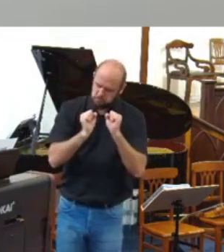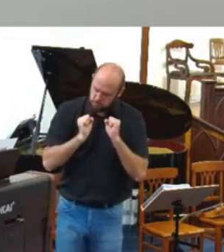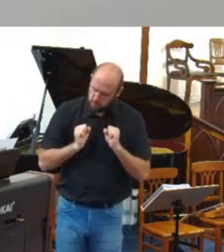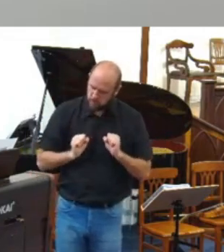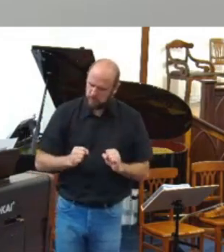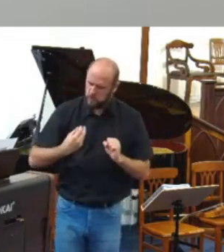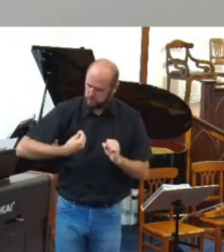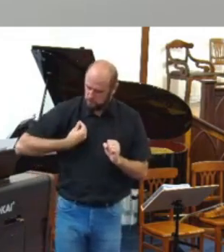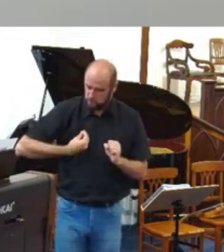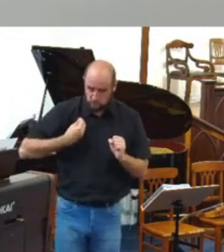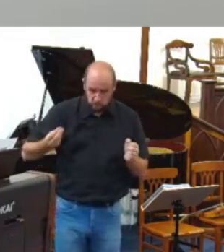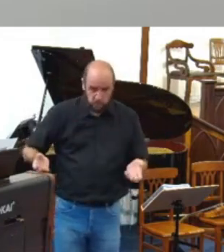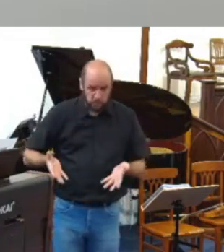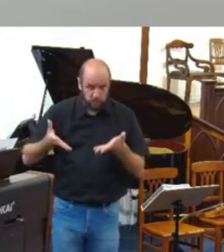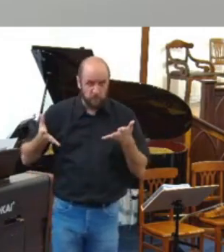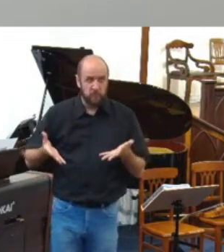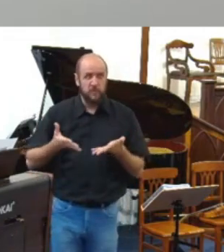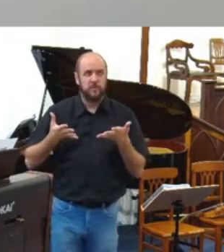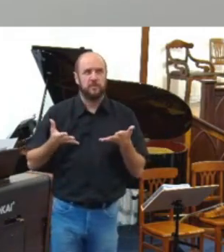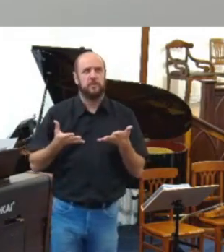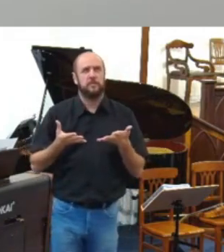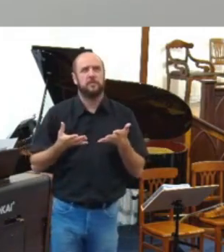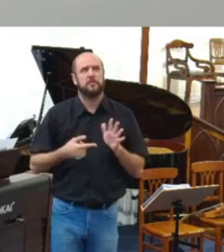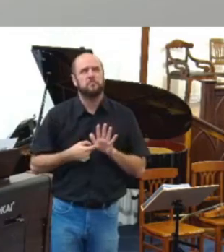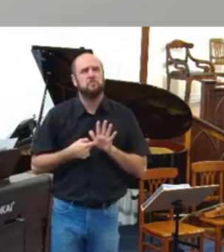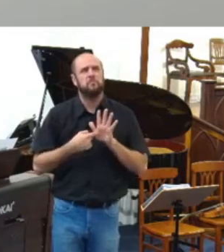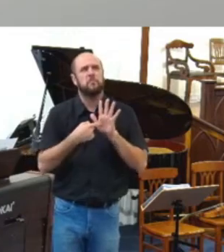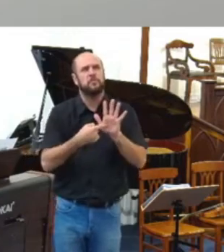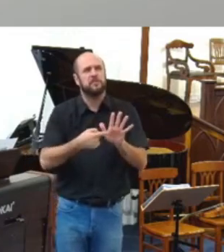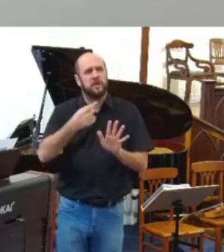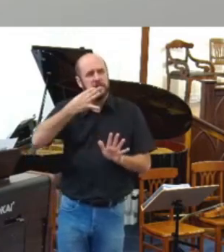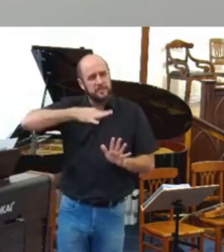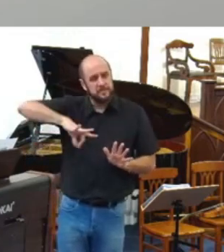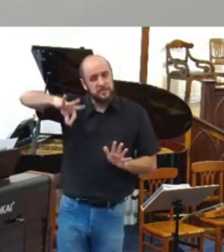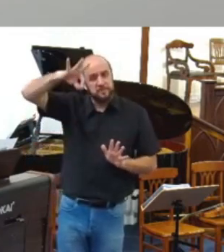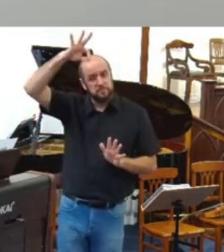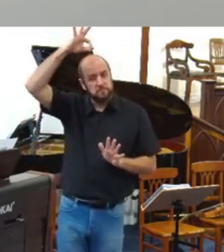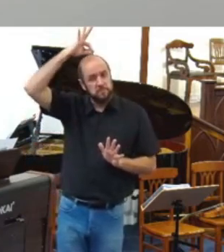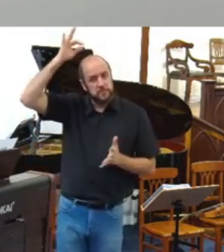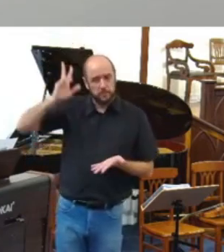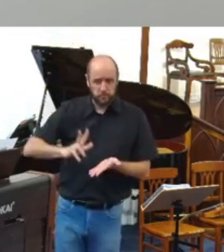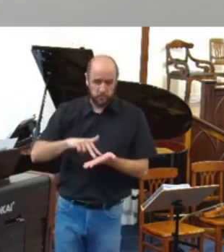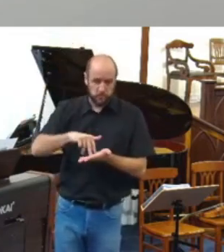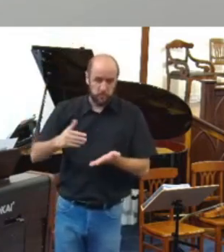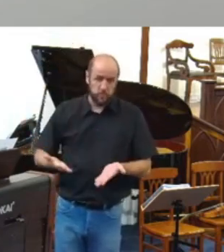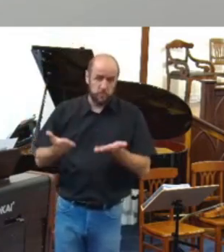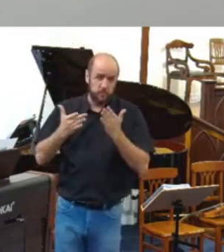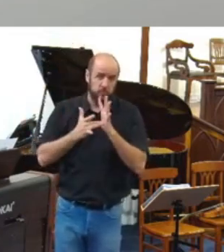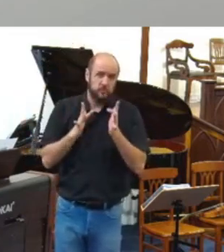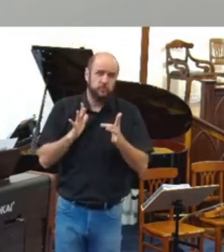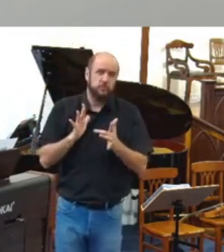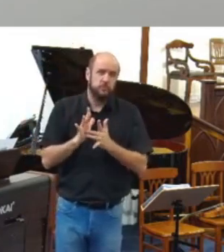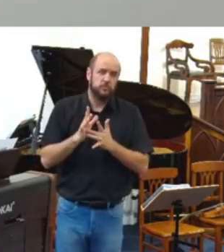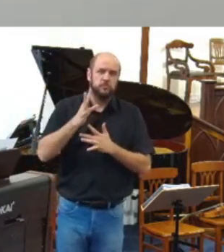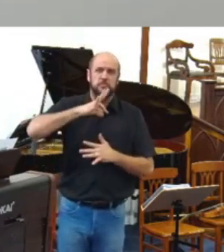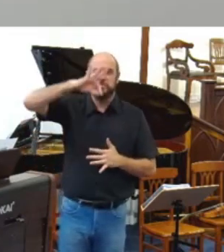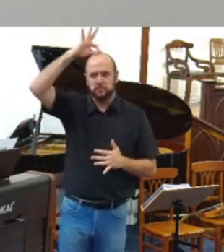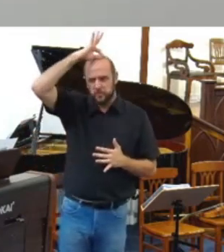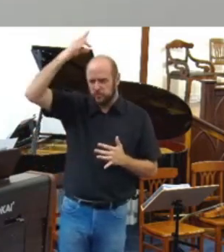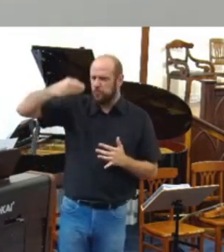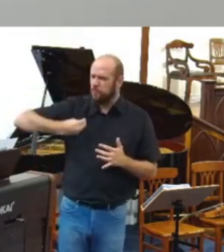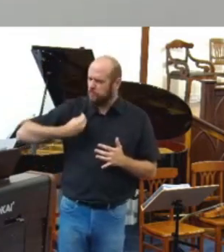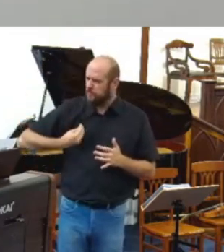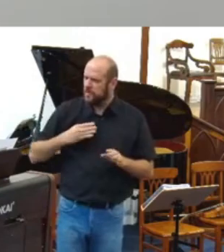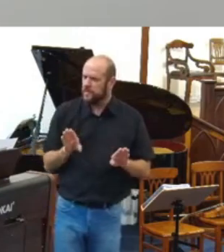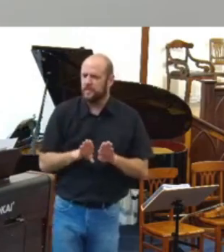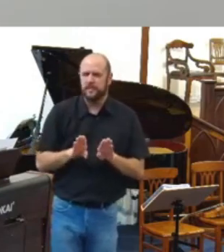da vivificação, ele nos mostra que o Espírito que ressuscitou Cristo é aquele que vivifica